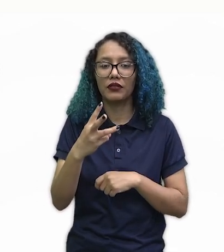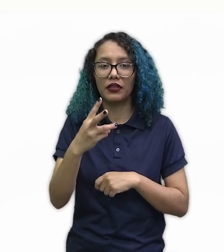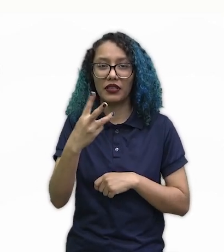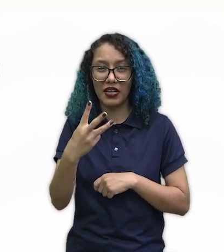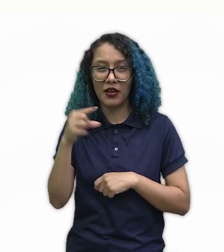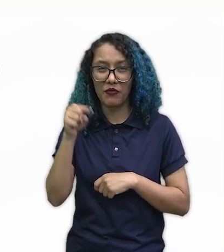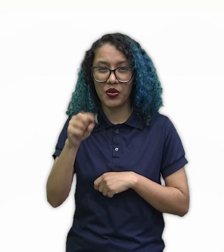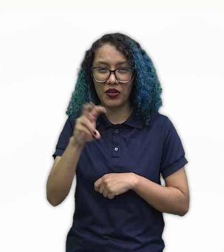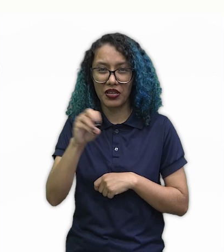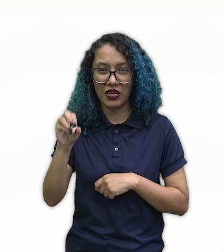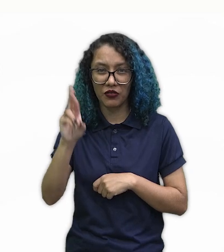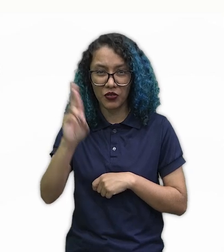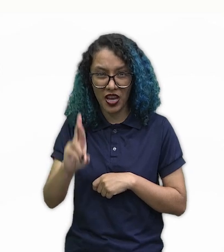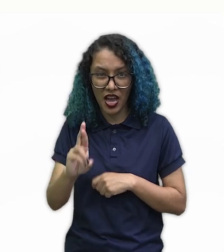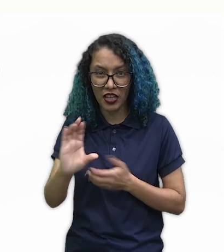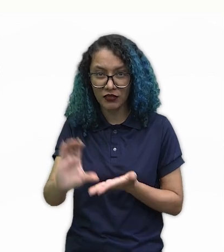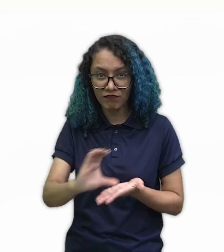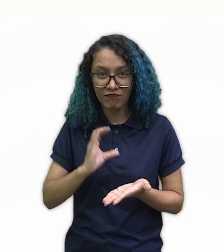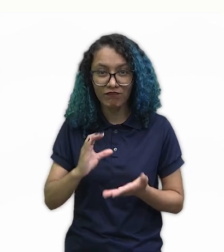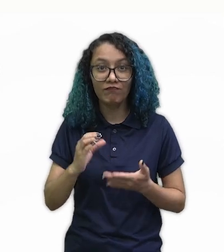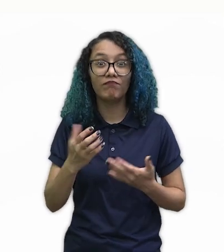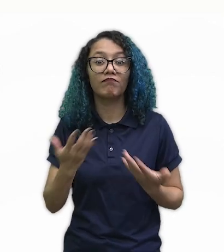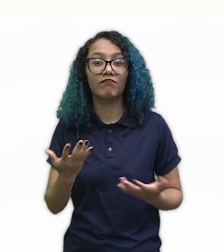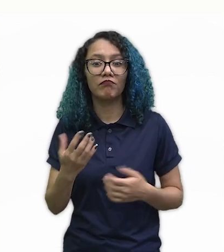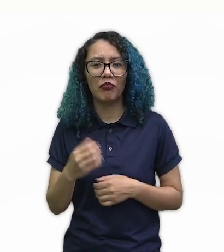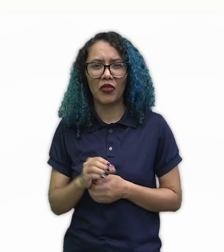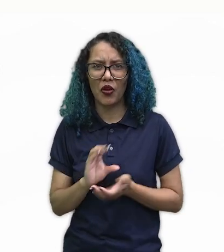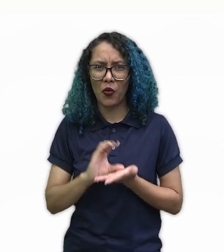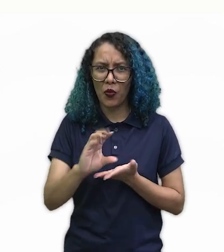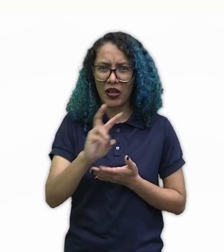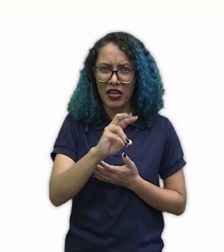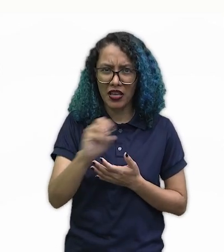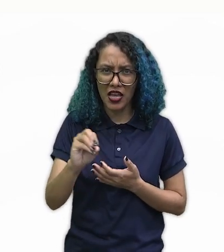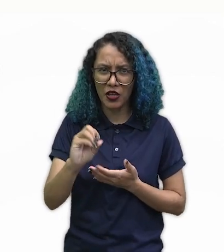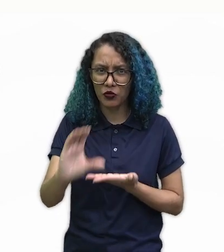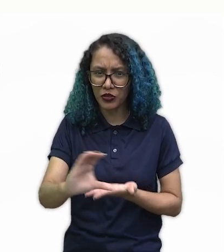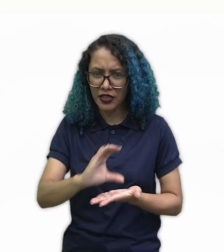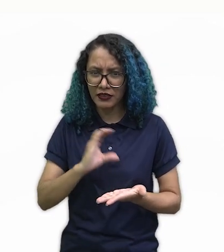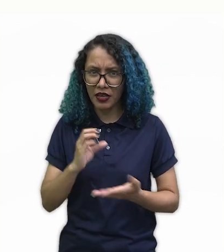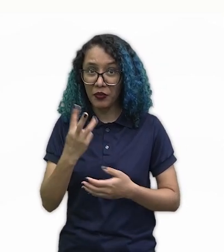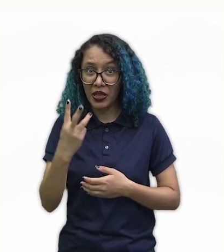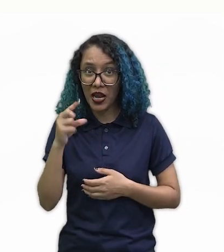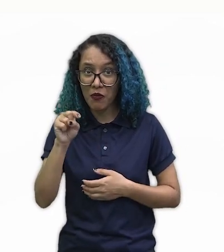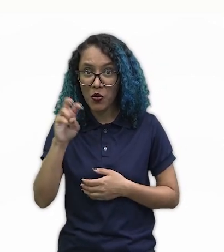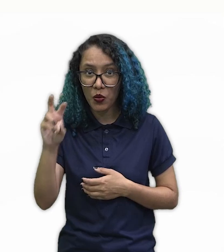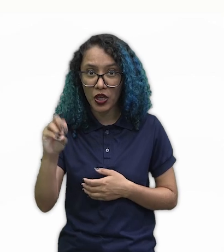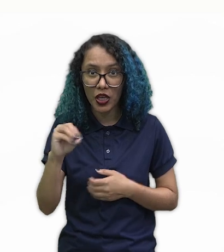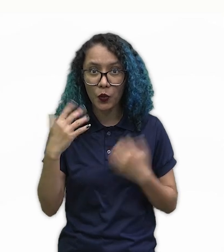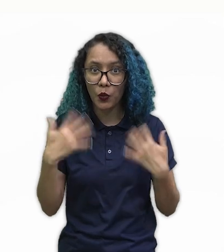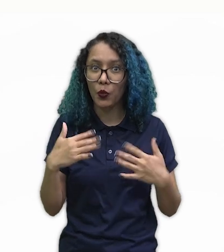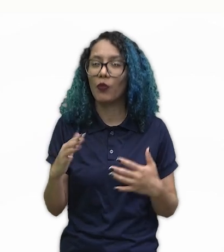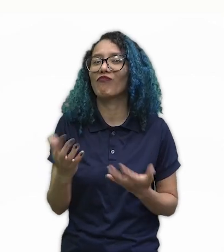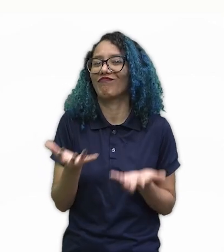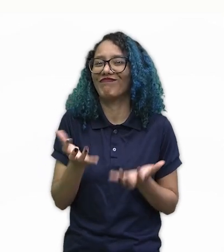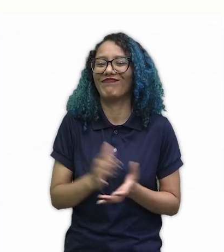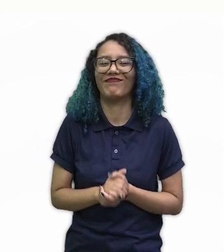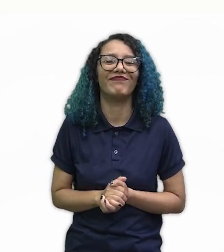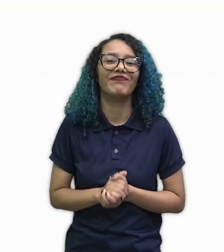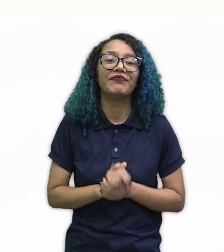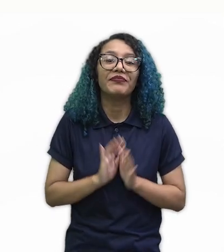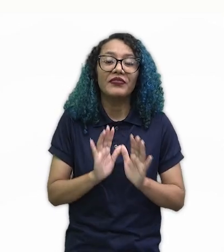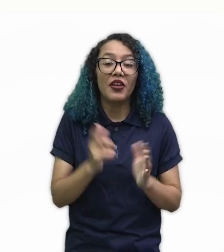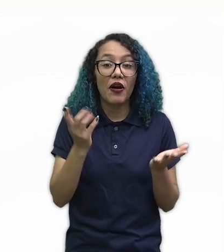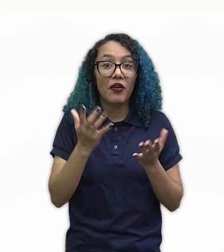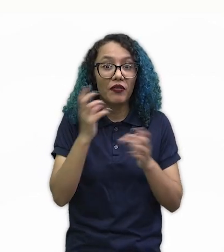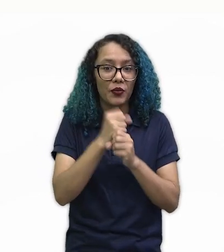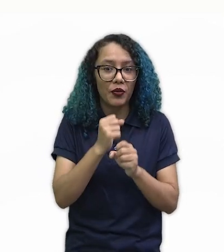R$3.500? Até eu quero isso, né? Tu aplica 500, volta com 3.500, eu também quero. Vamos descobrir aqui então, olha lá.